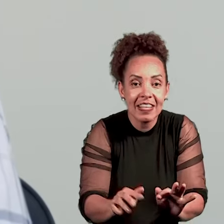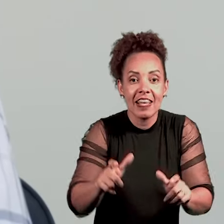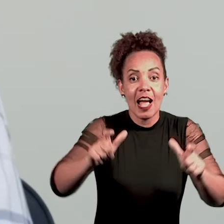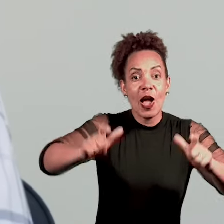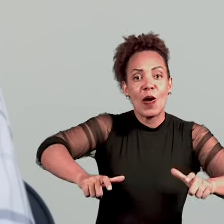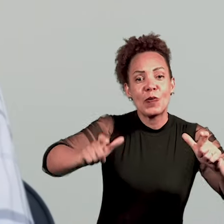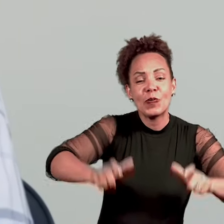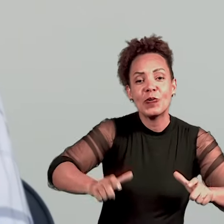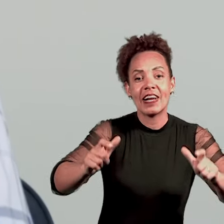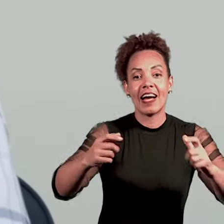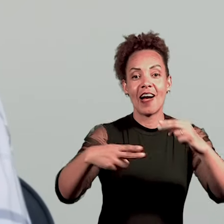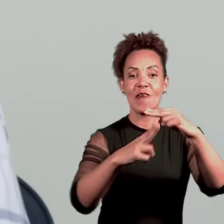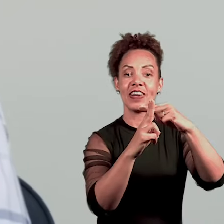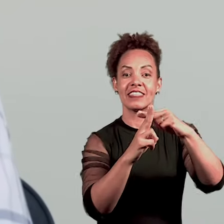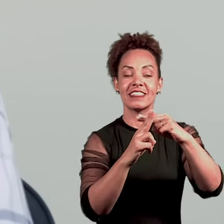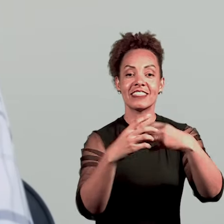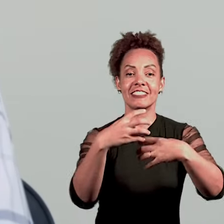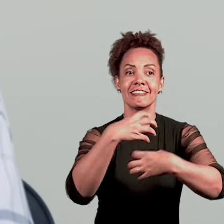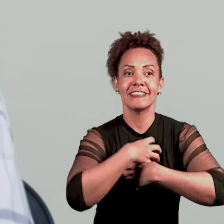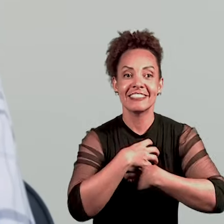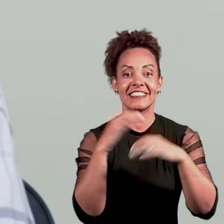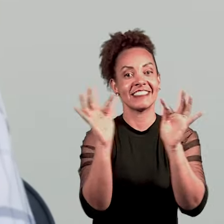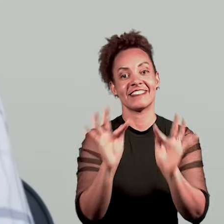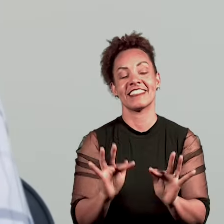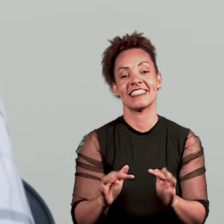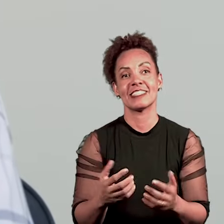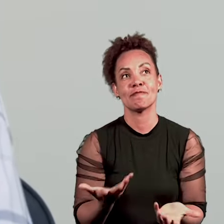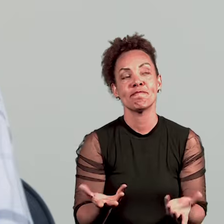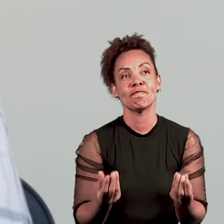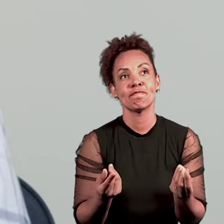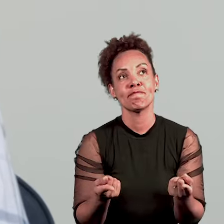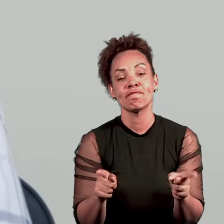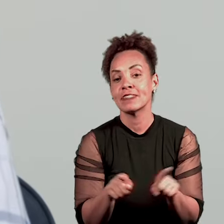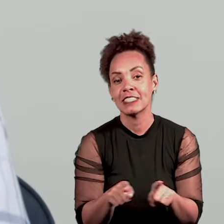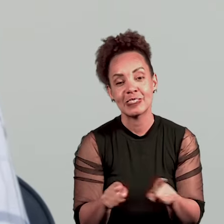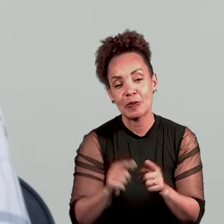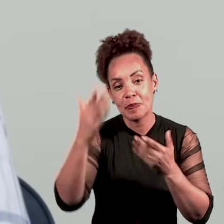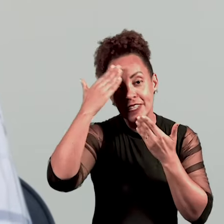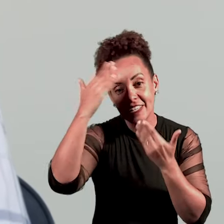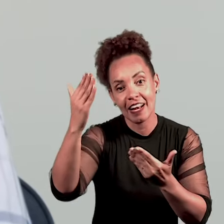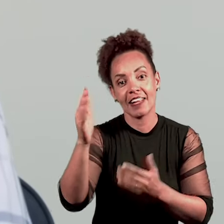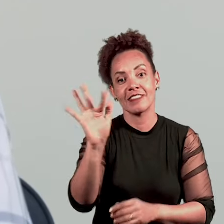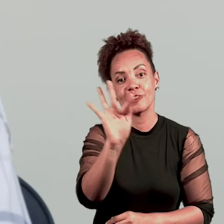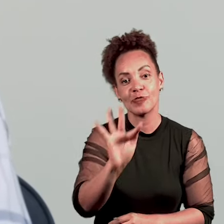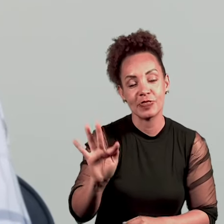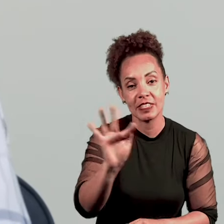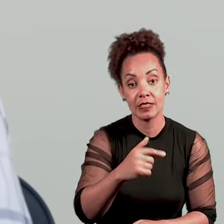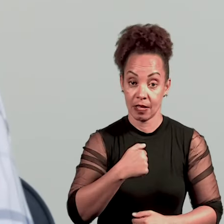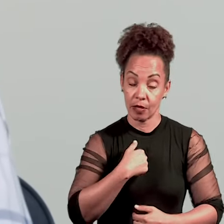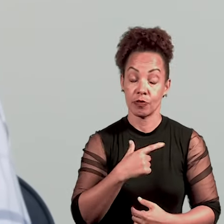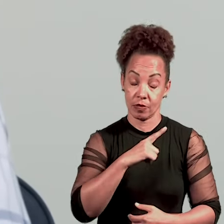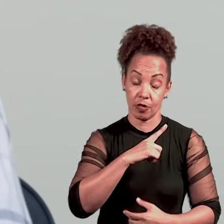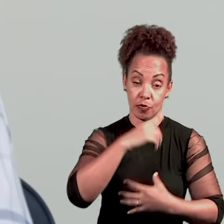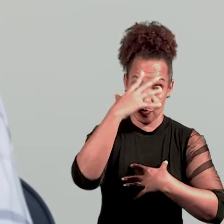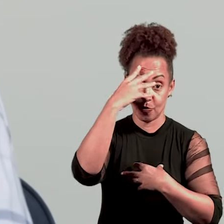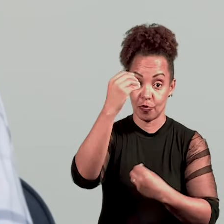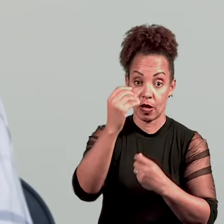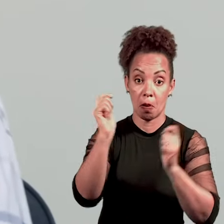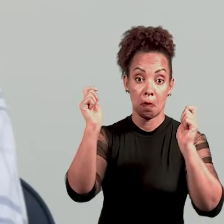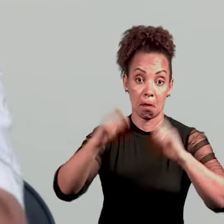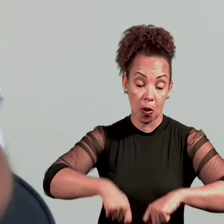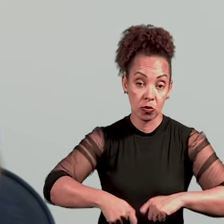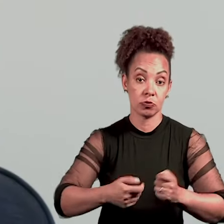sinto muito feliz, muito grato, eu tenho fé, né? Posso declarar aqui, grato a Deus,